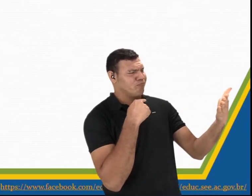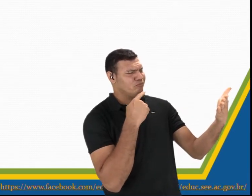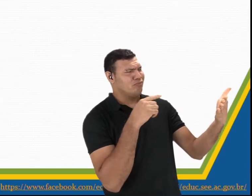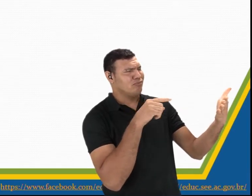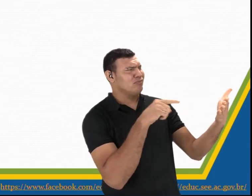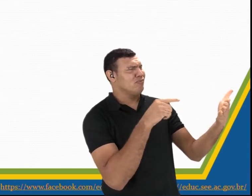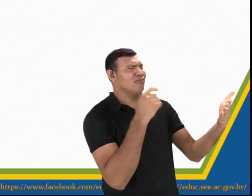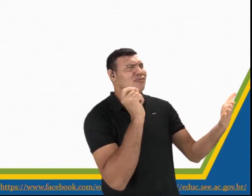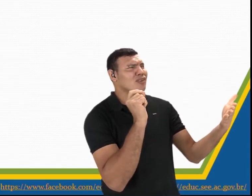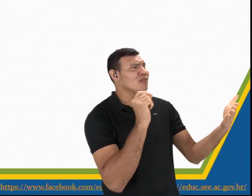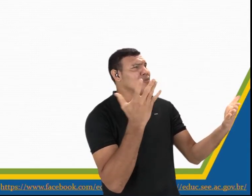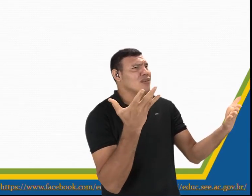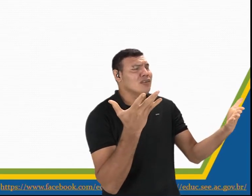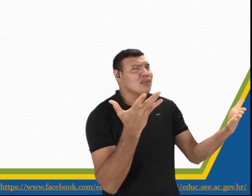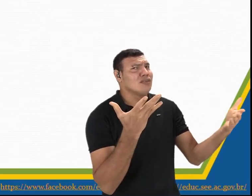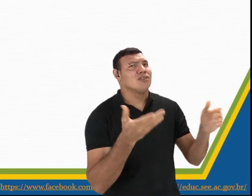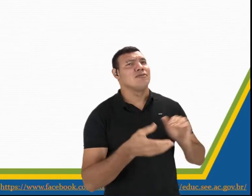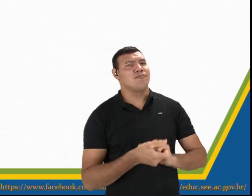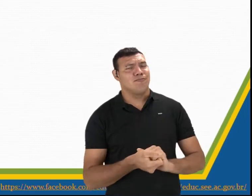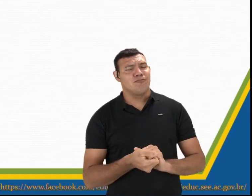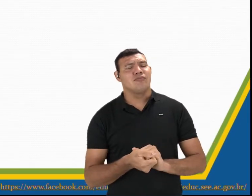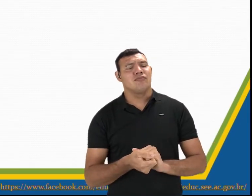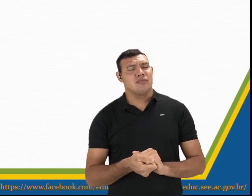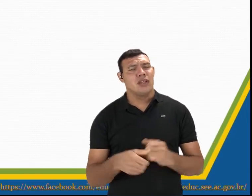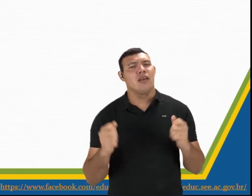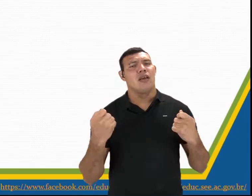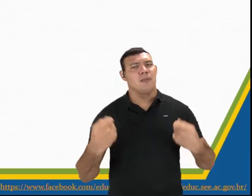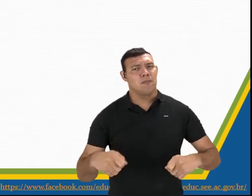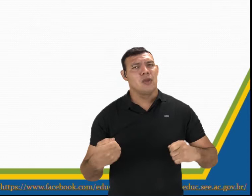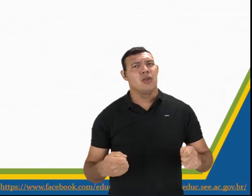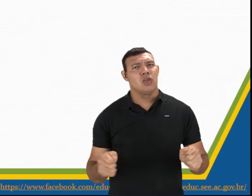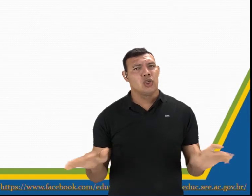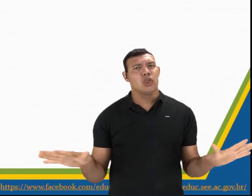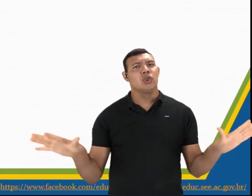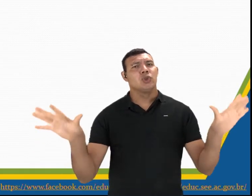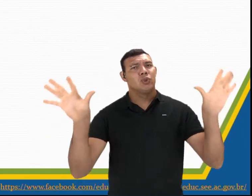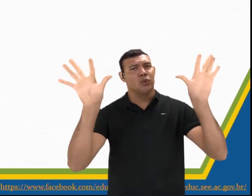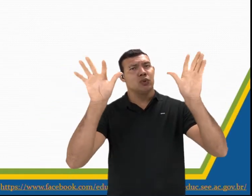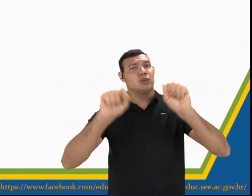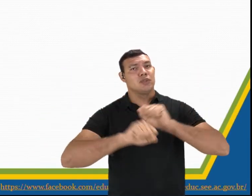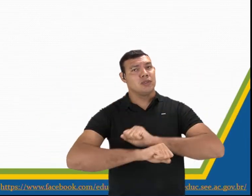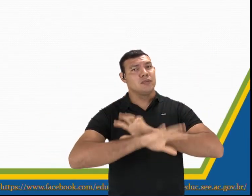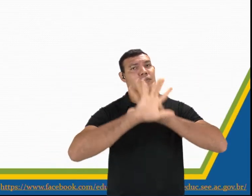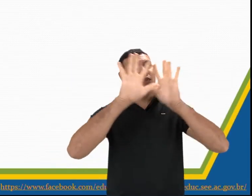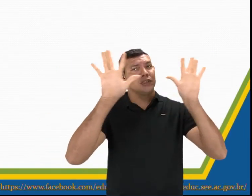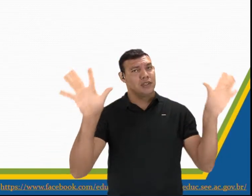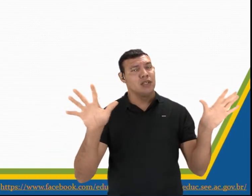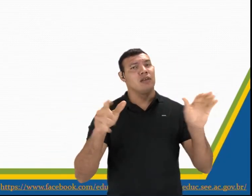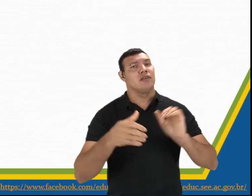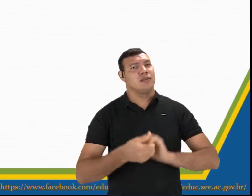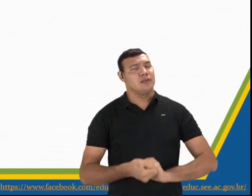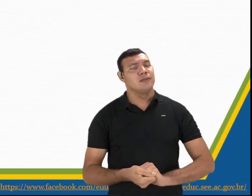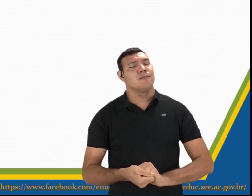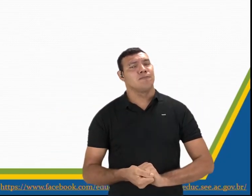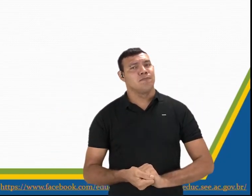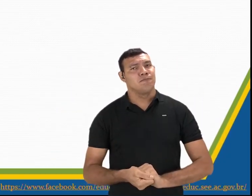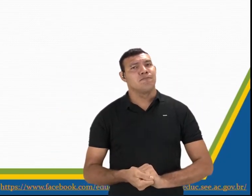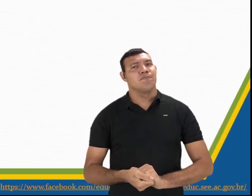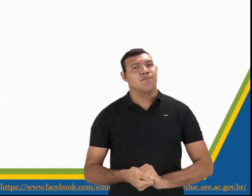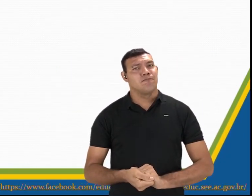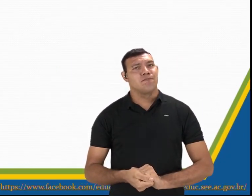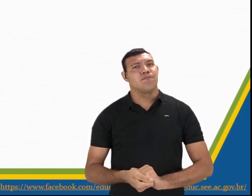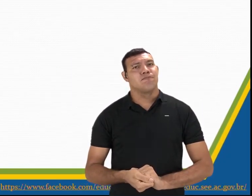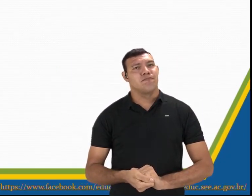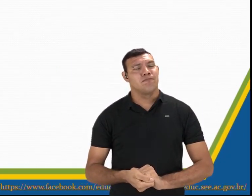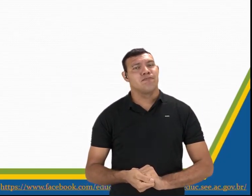lá no início. Então a prolixidade é um problema. Então um bom jornalista, ele tem essa